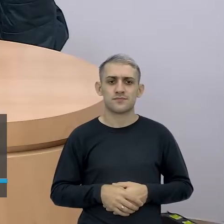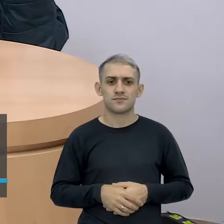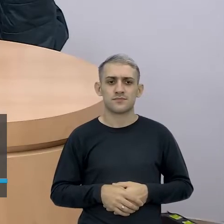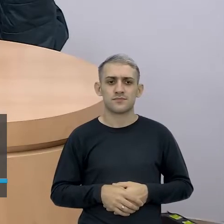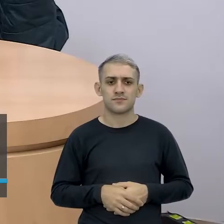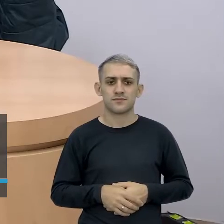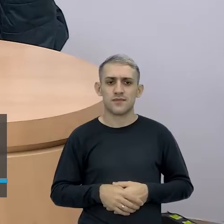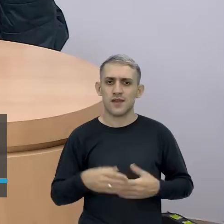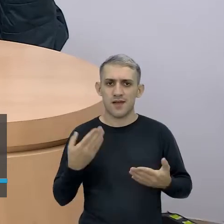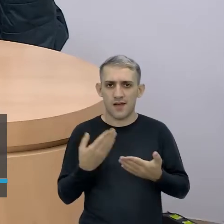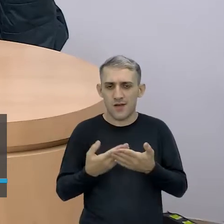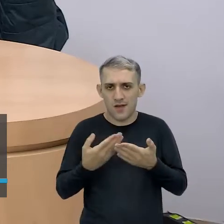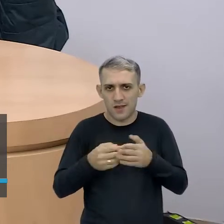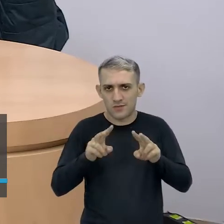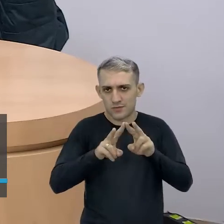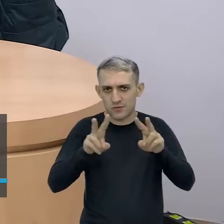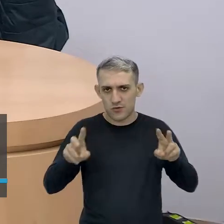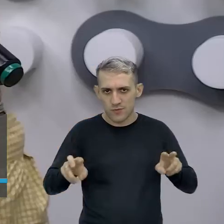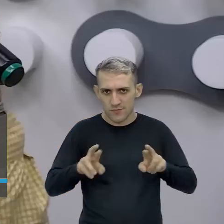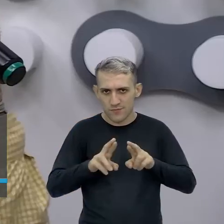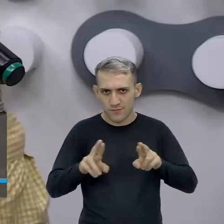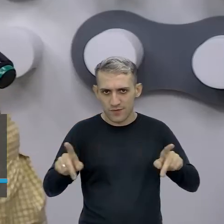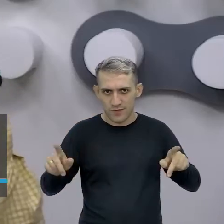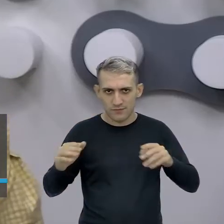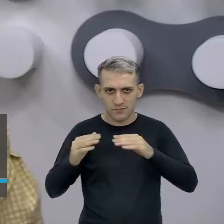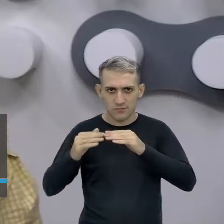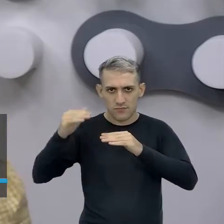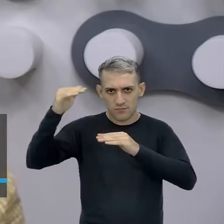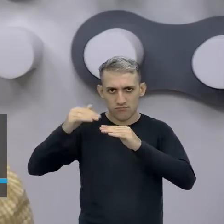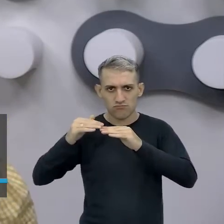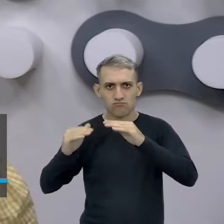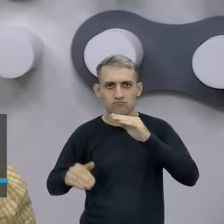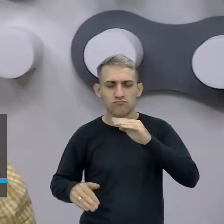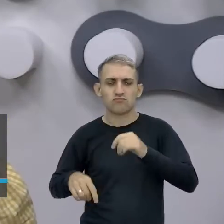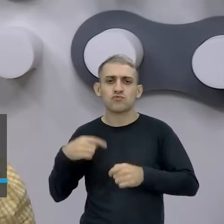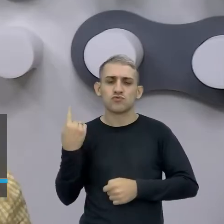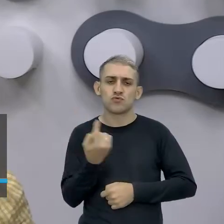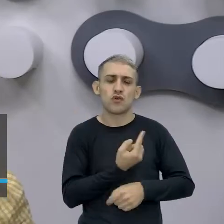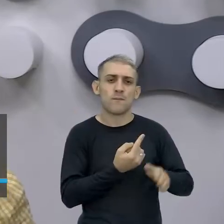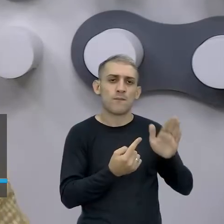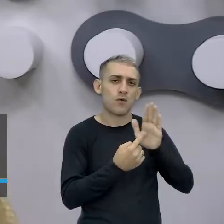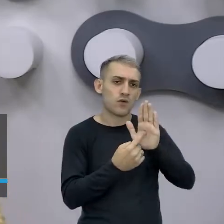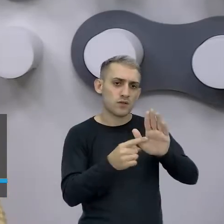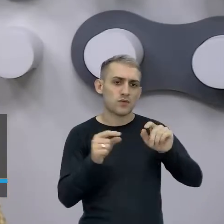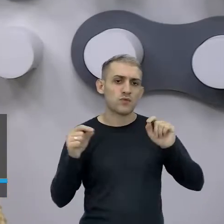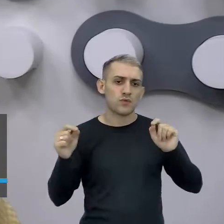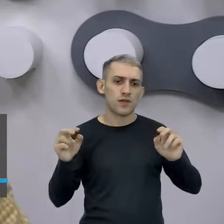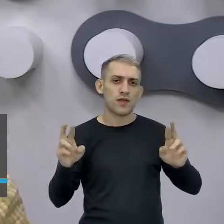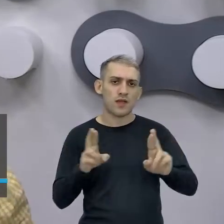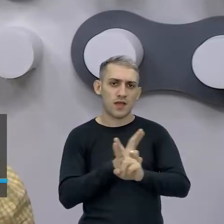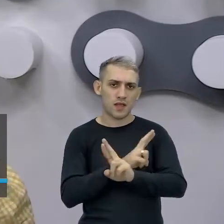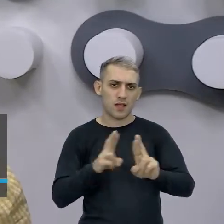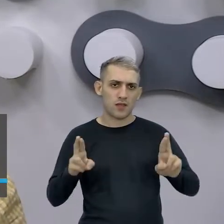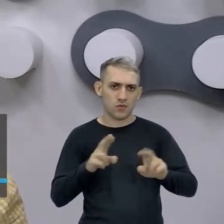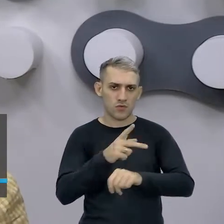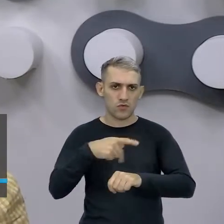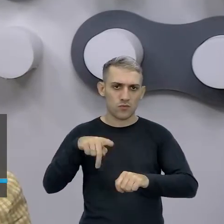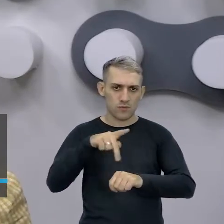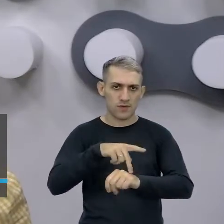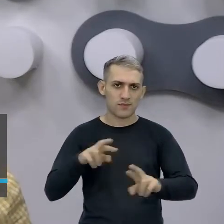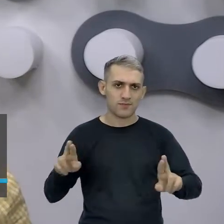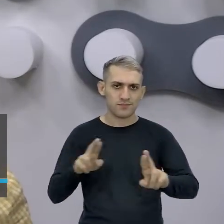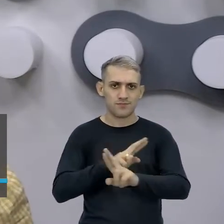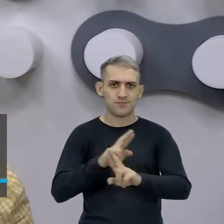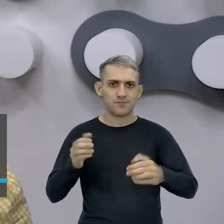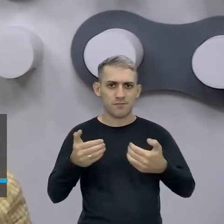a aula da gente é sobre desigualdade. É. Então a gente já está mostrando aí que a relação entre os países nessa